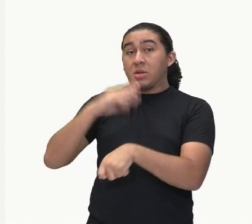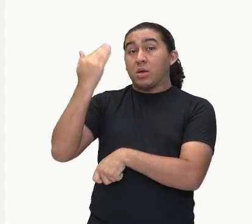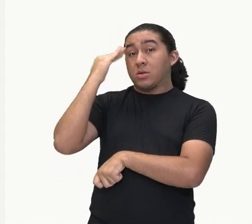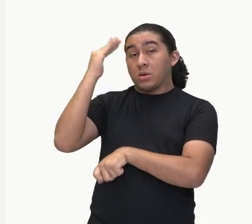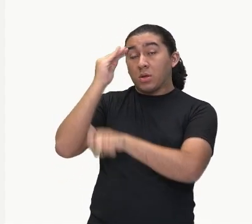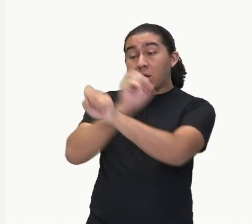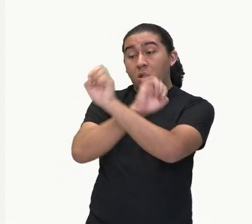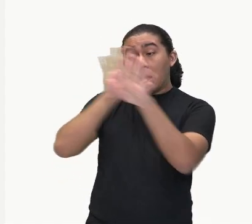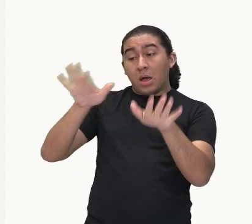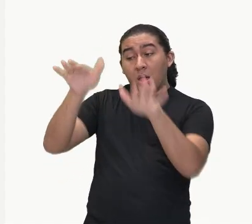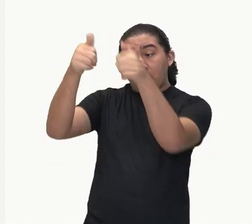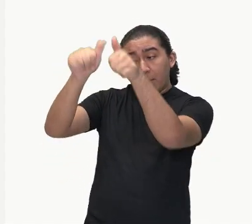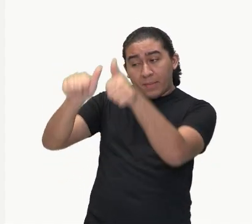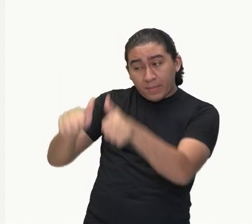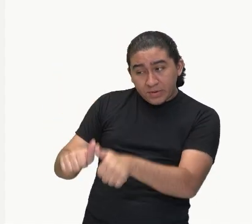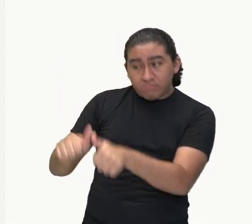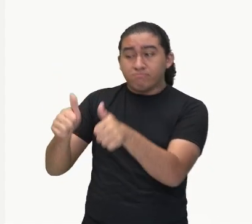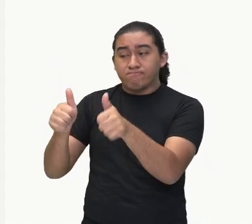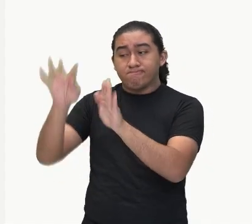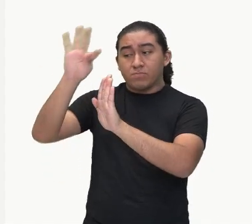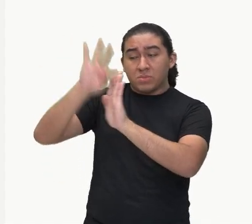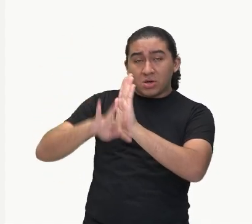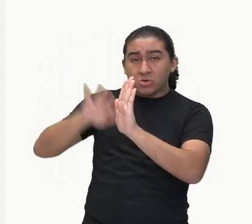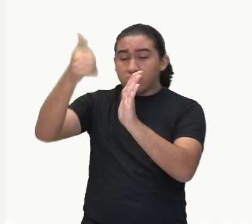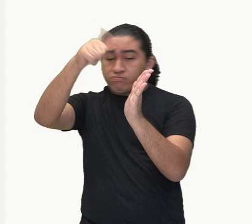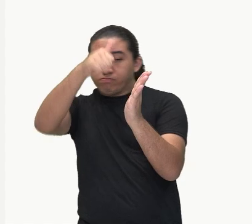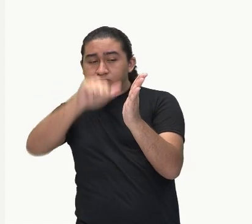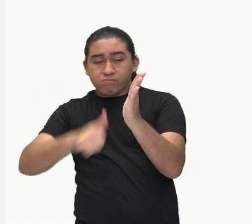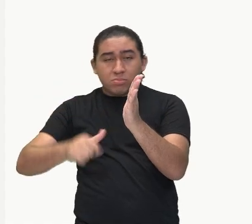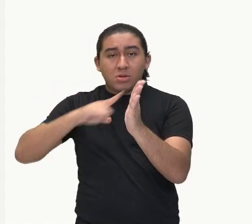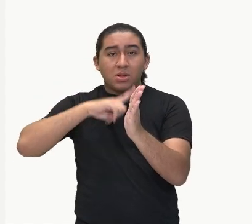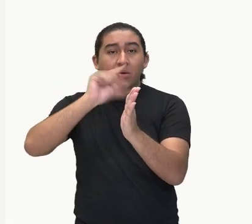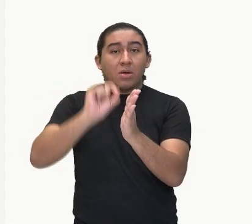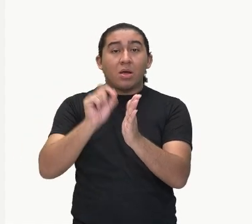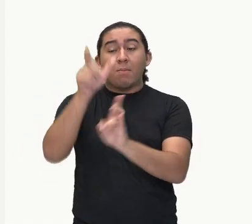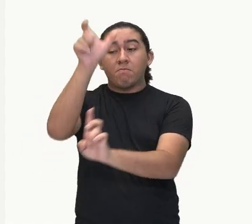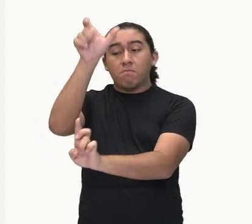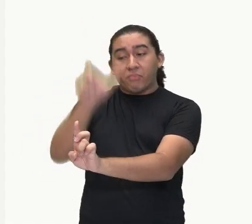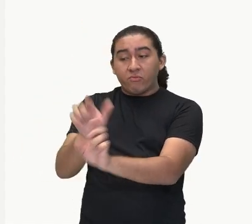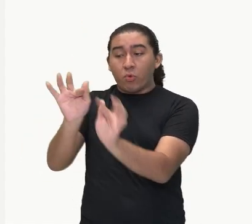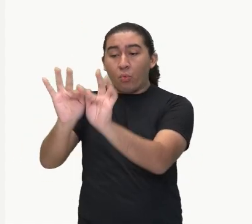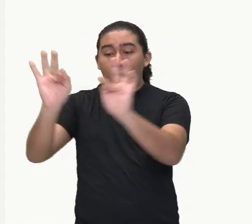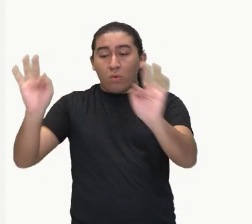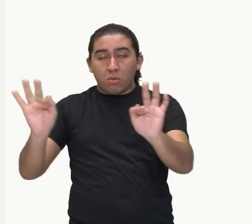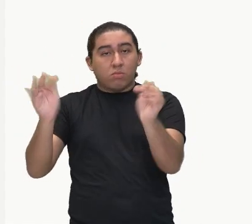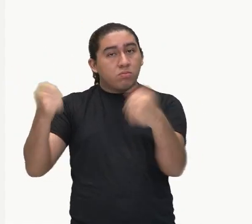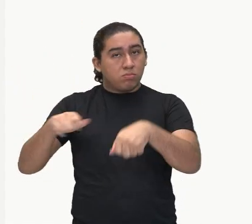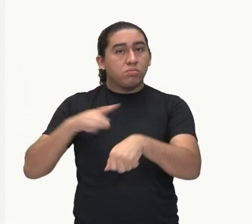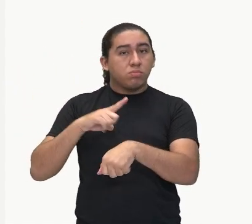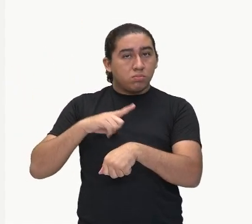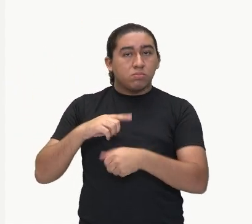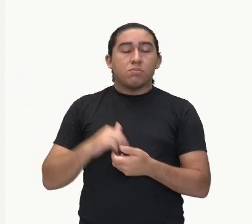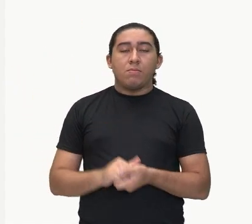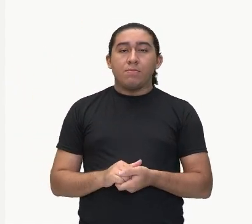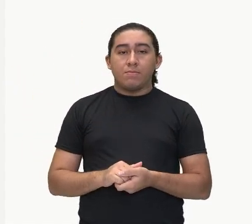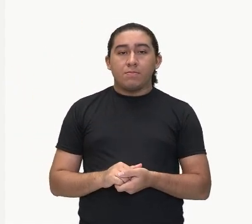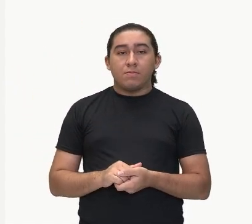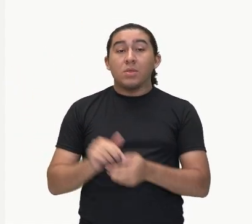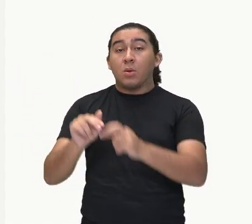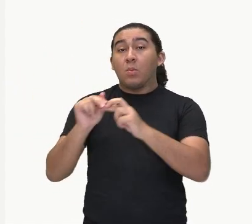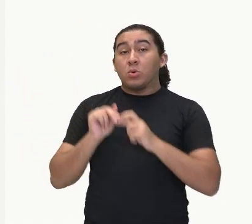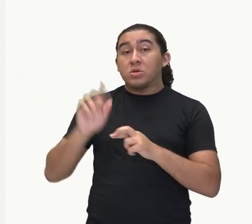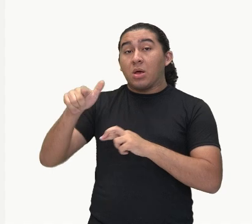interpretar, você vai dar vida àquele trecho, você vai... É por isso que é